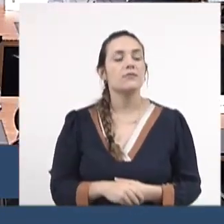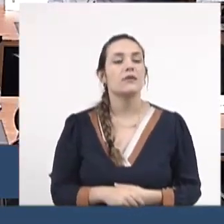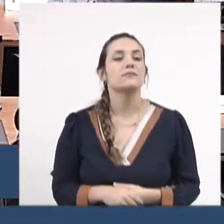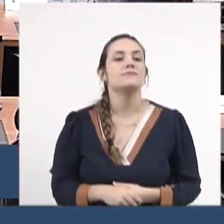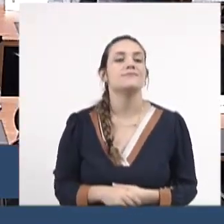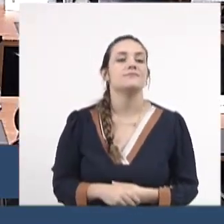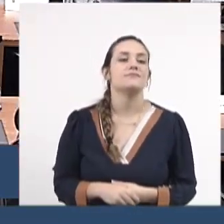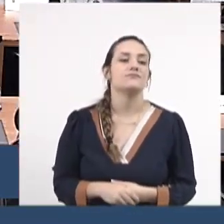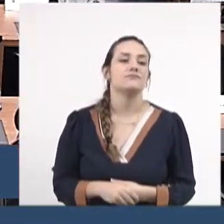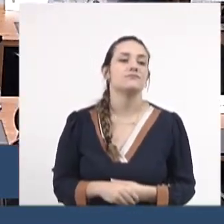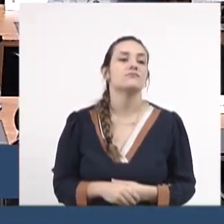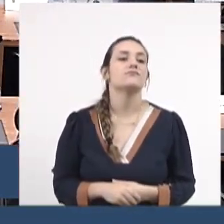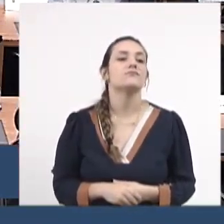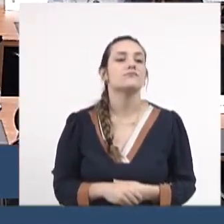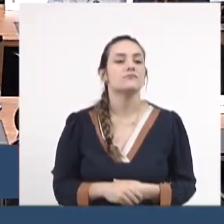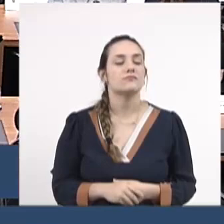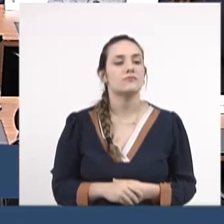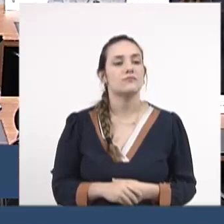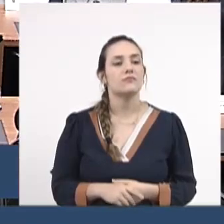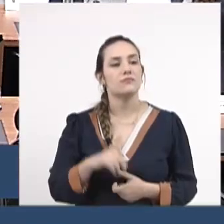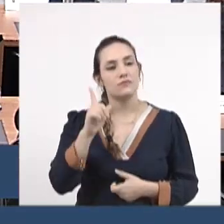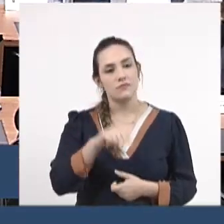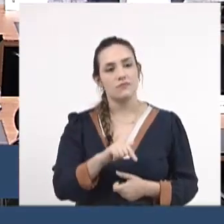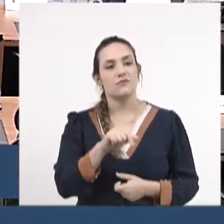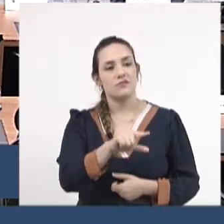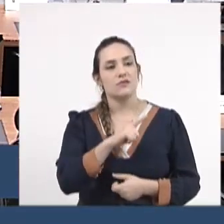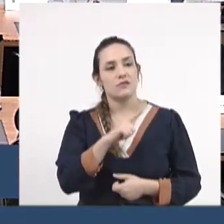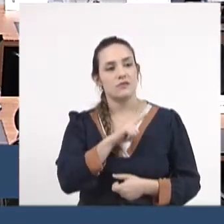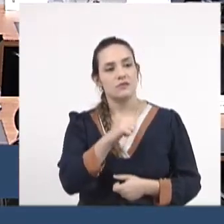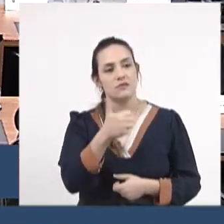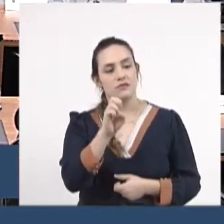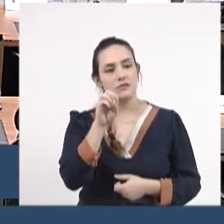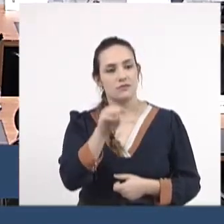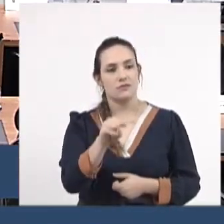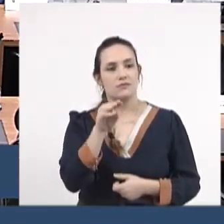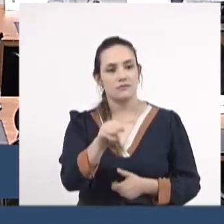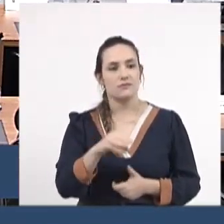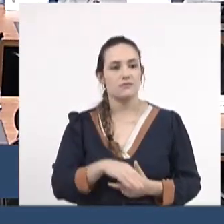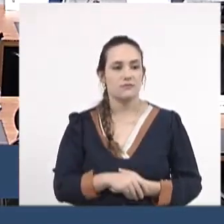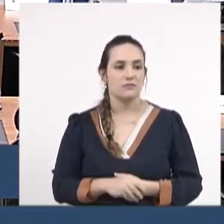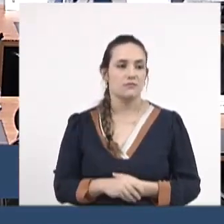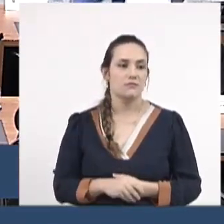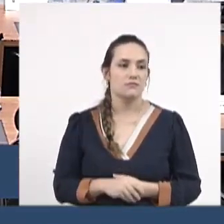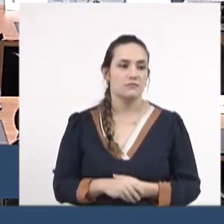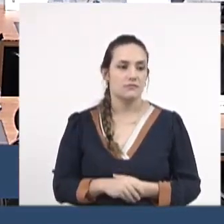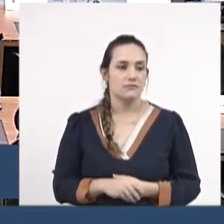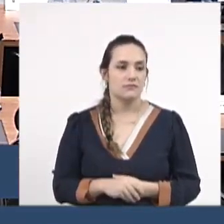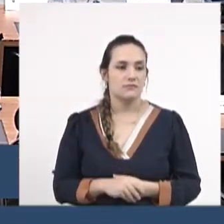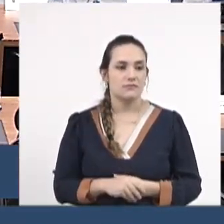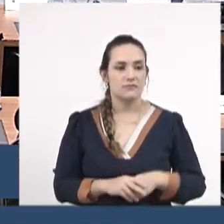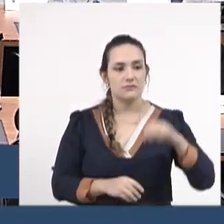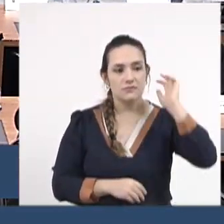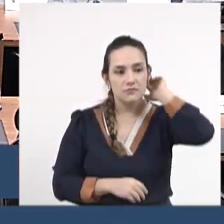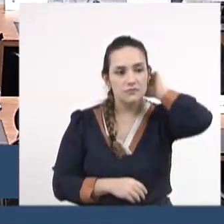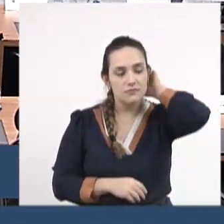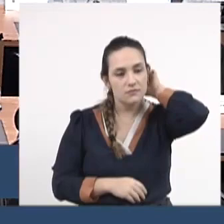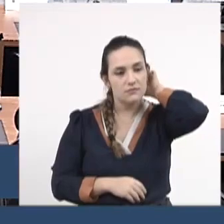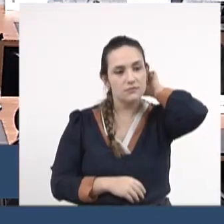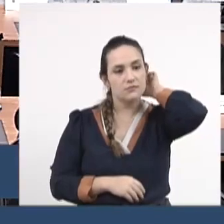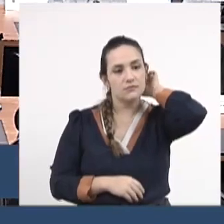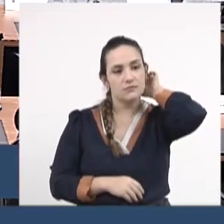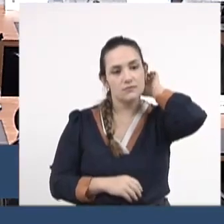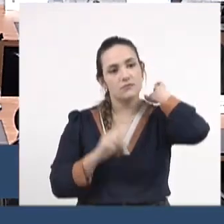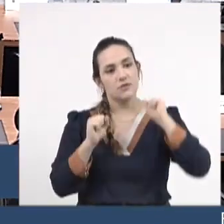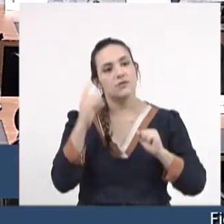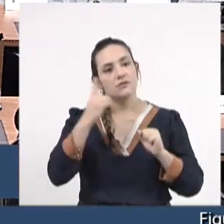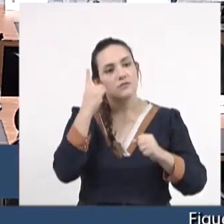Conceda a palavra para Vossa Excelência, doutor. Vossa Excelência dispõe de 15 minutos, podendo